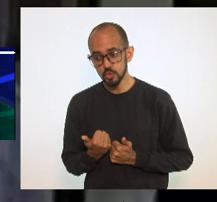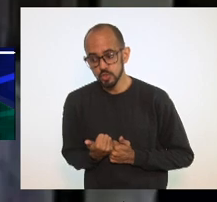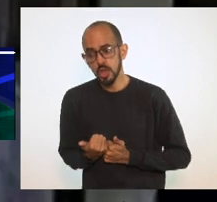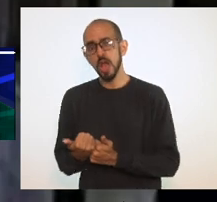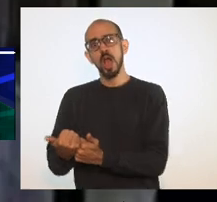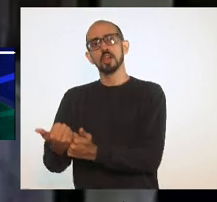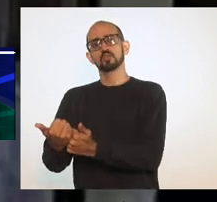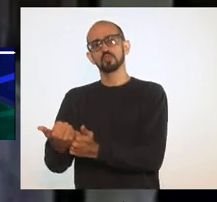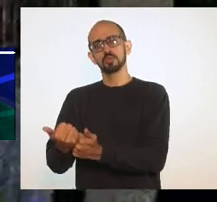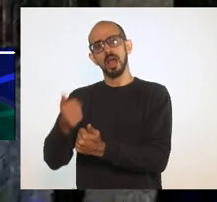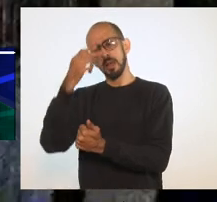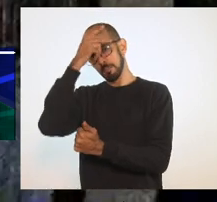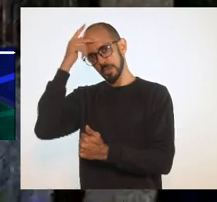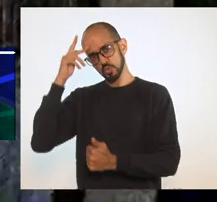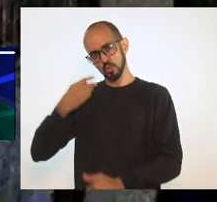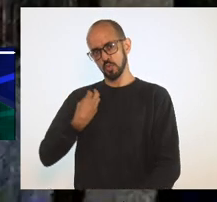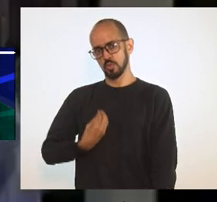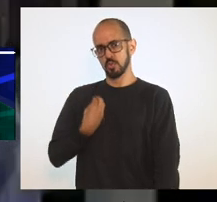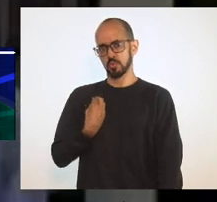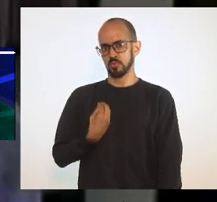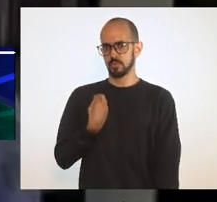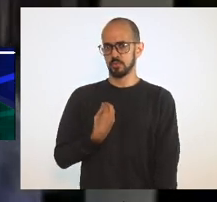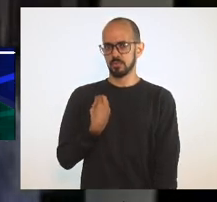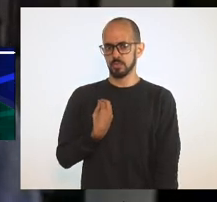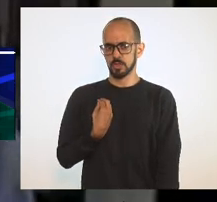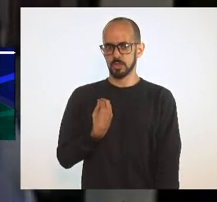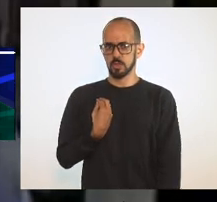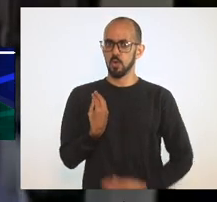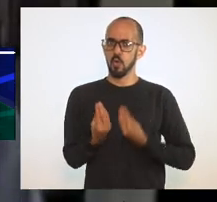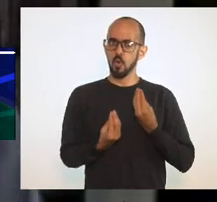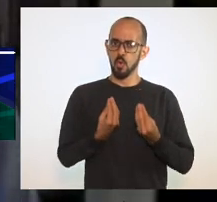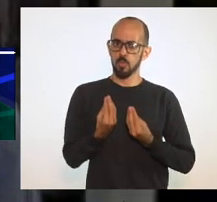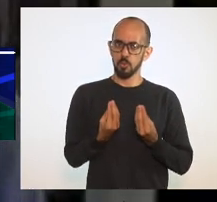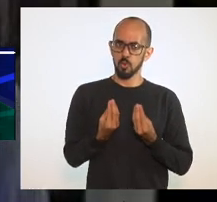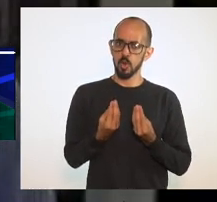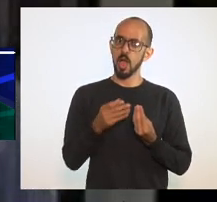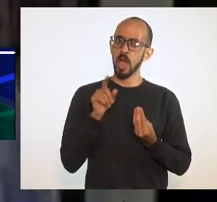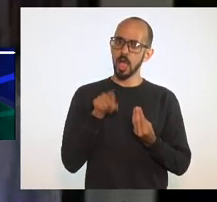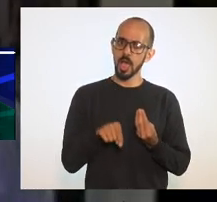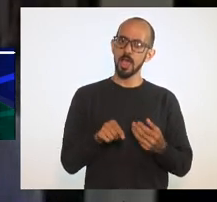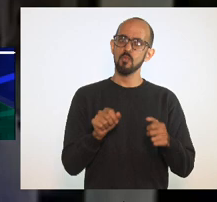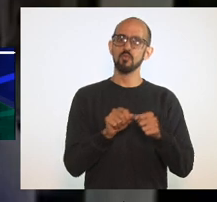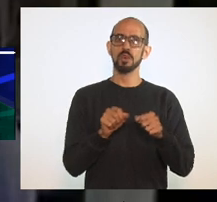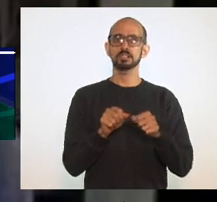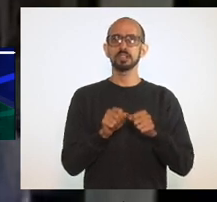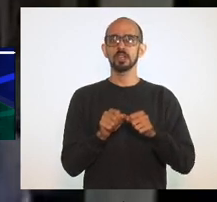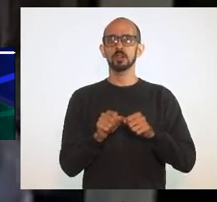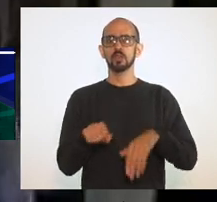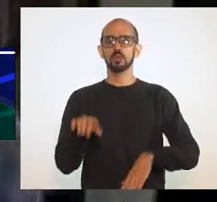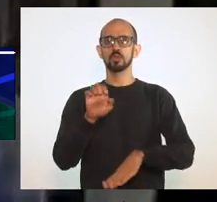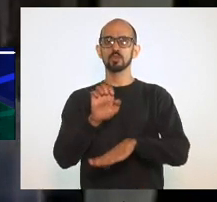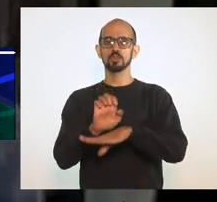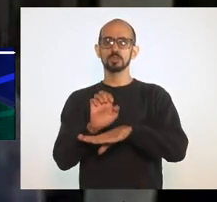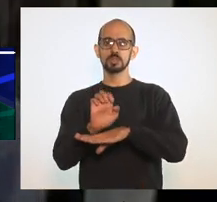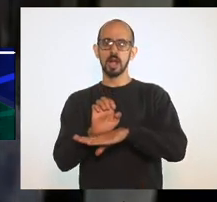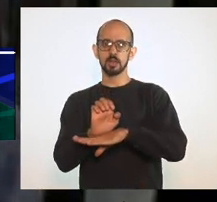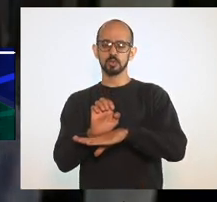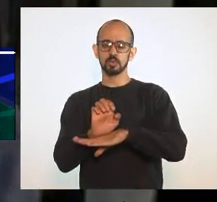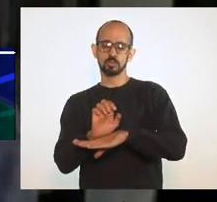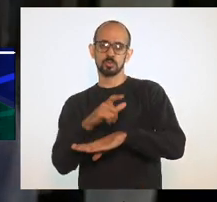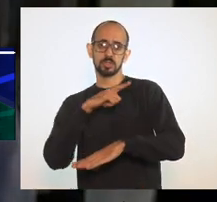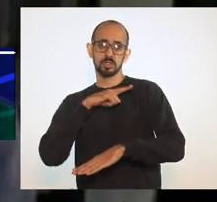subsistência de vocês. E como? Fazendo com que o Estado, que tem